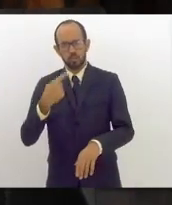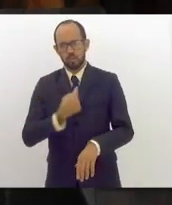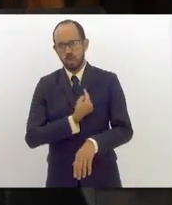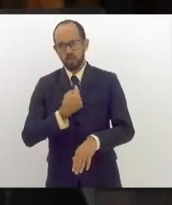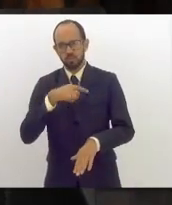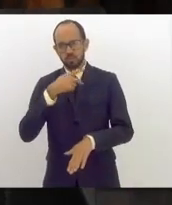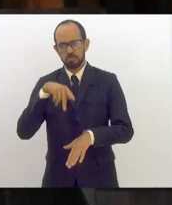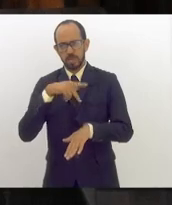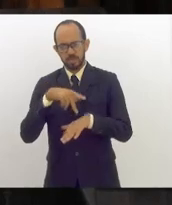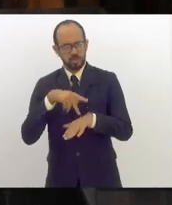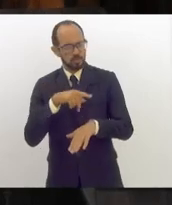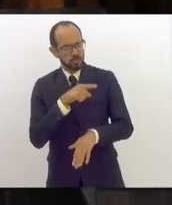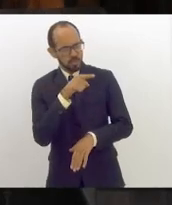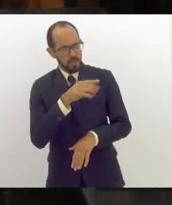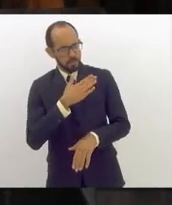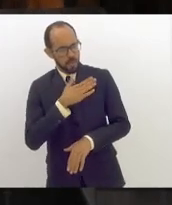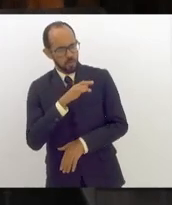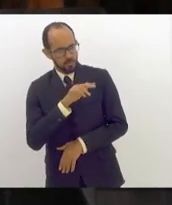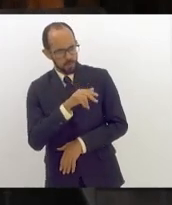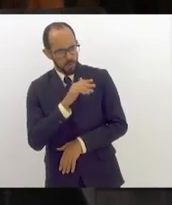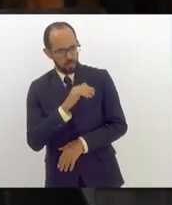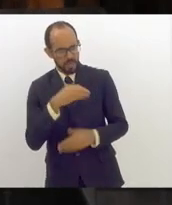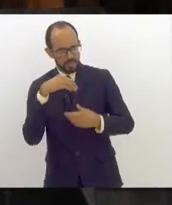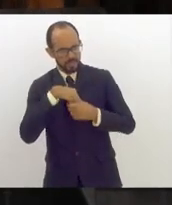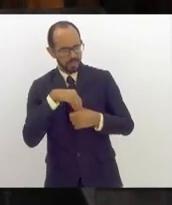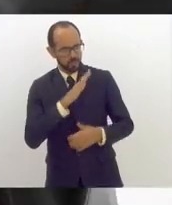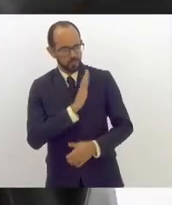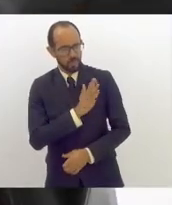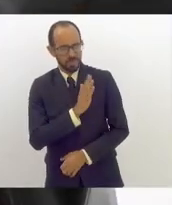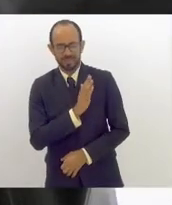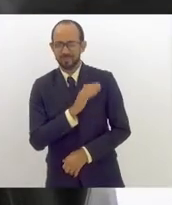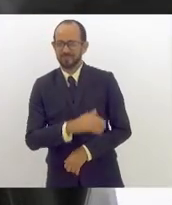você é meu irmão mora no meu coração